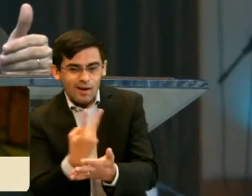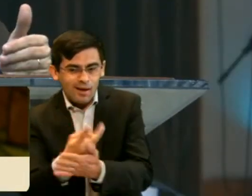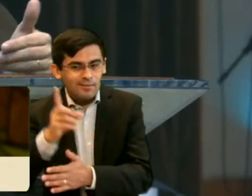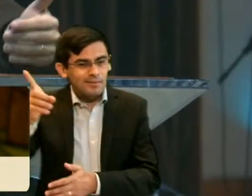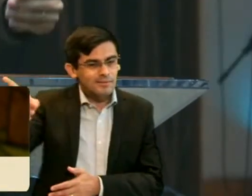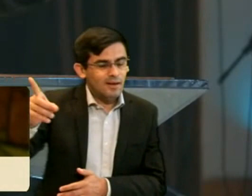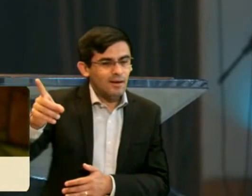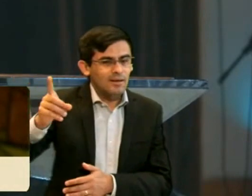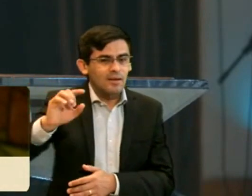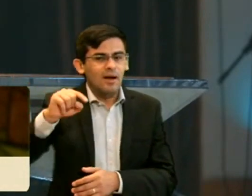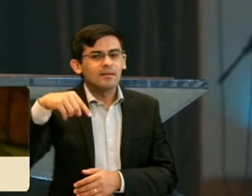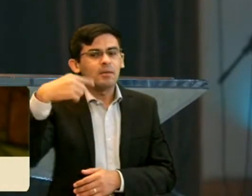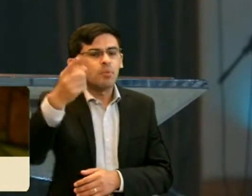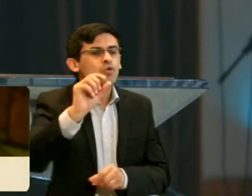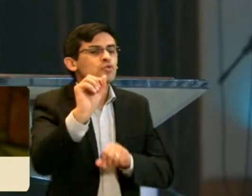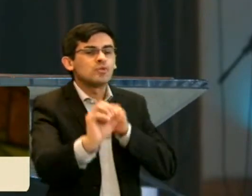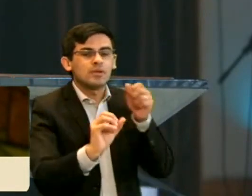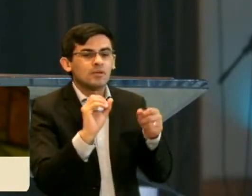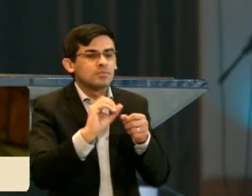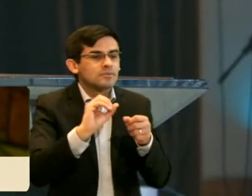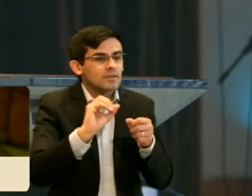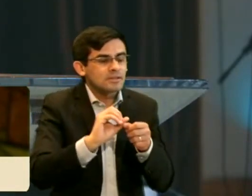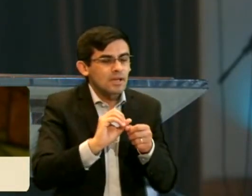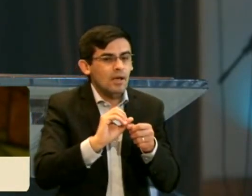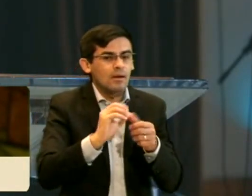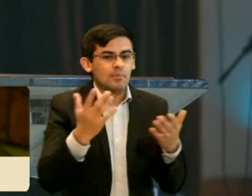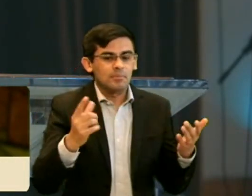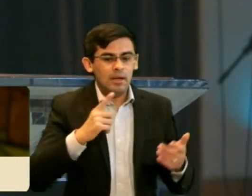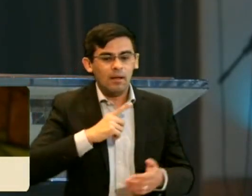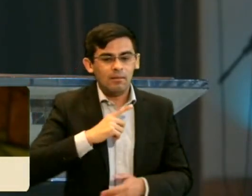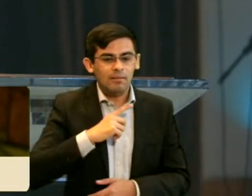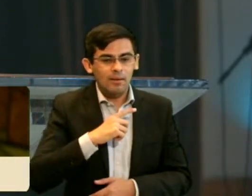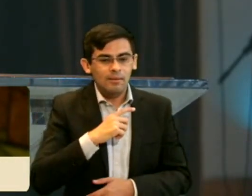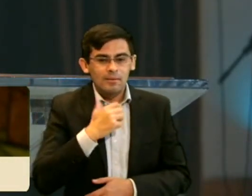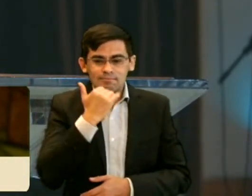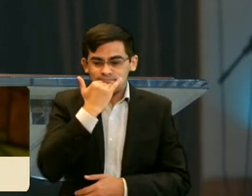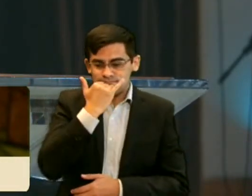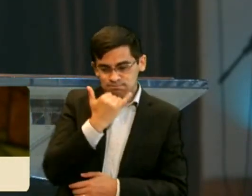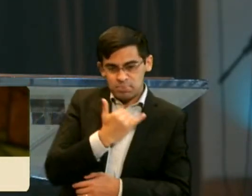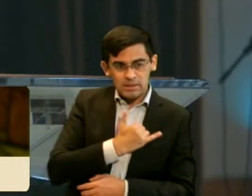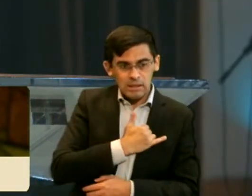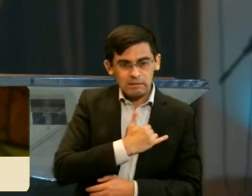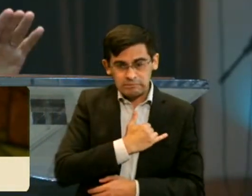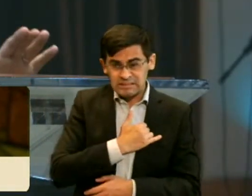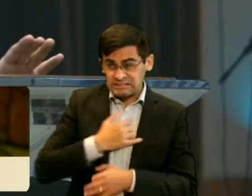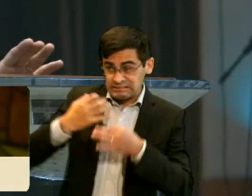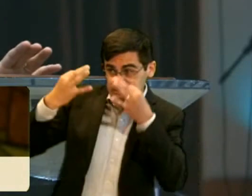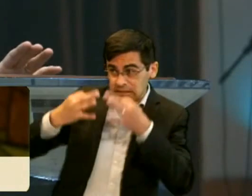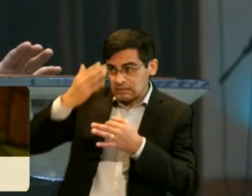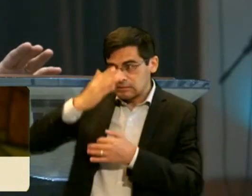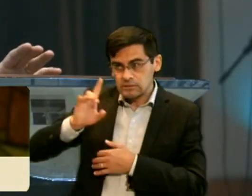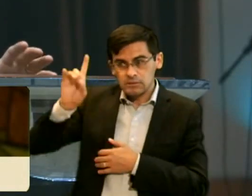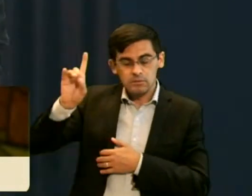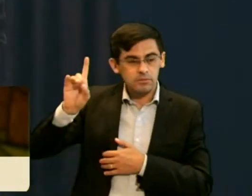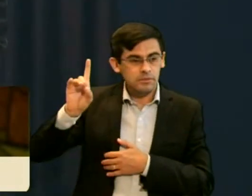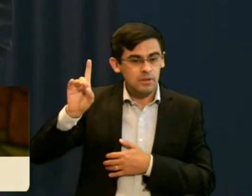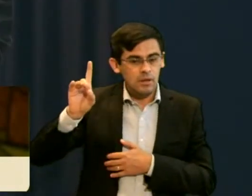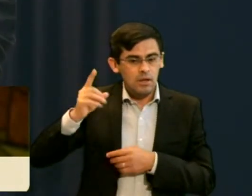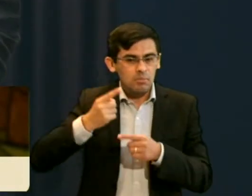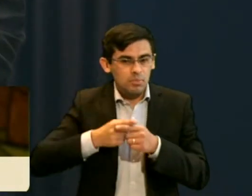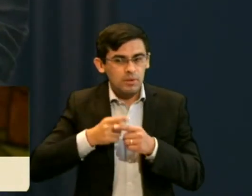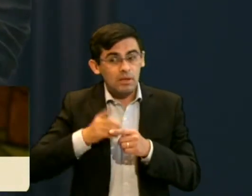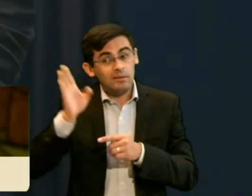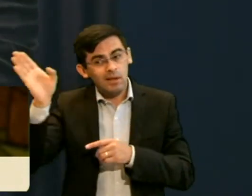mais. Aí depois, o que eu tenho que fazer para ficar acertado com Deus? Porque lá